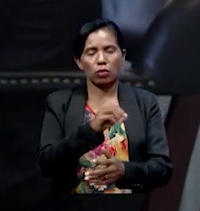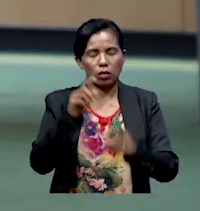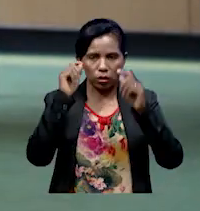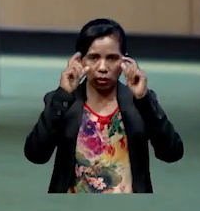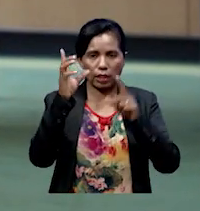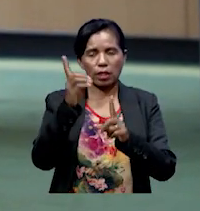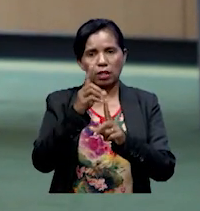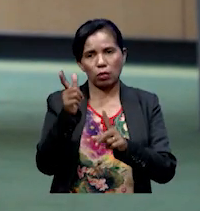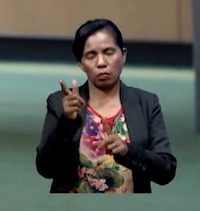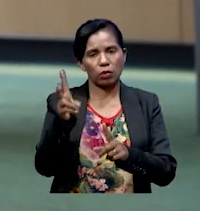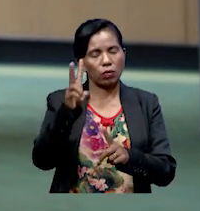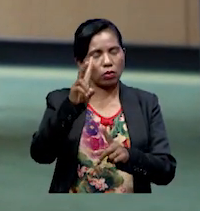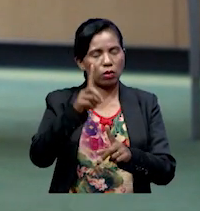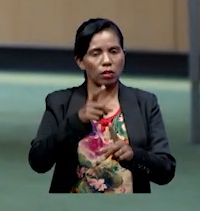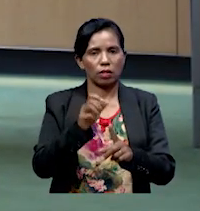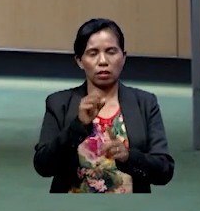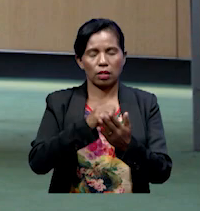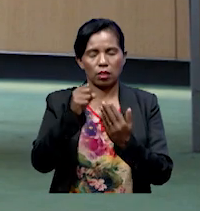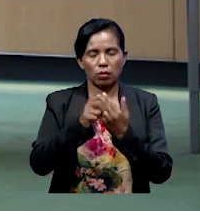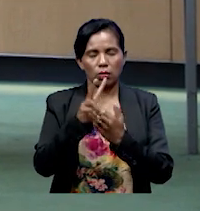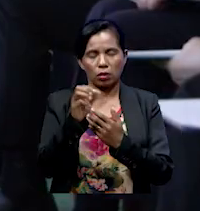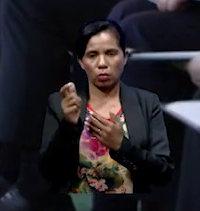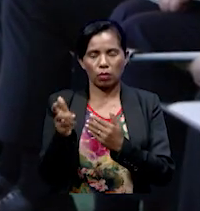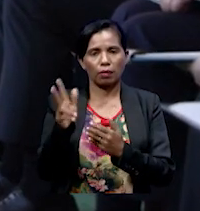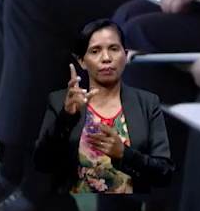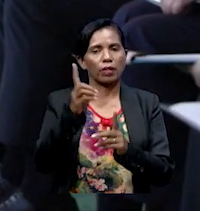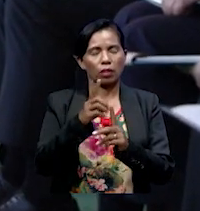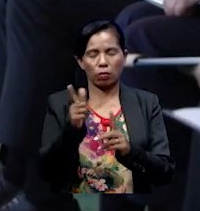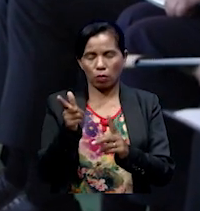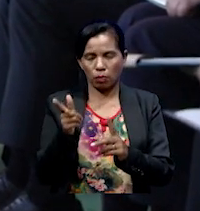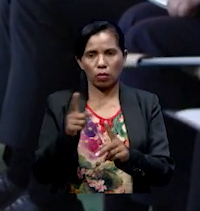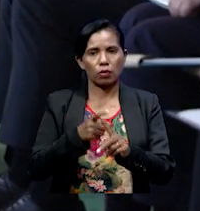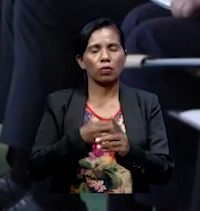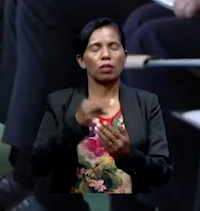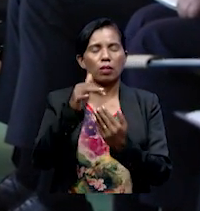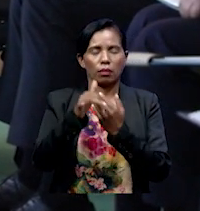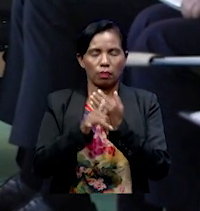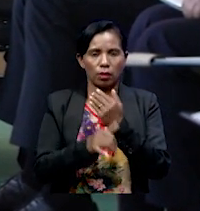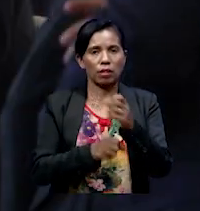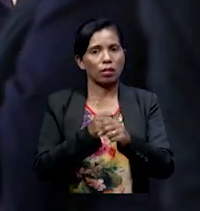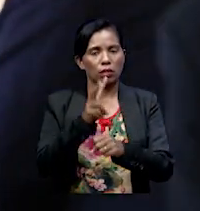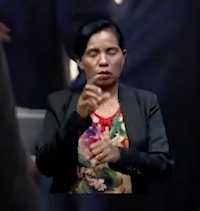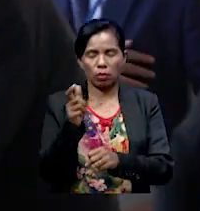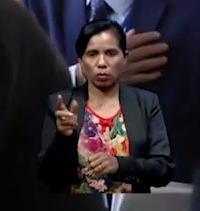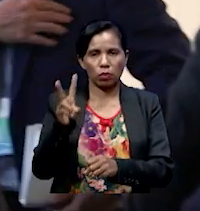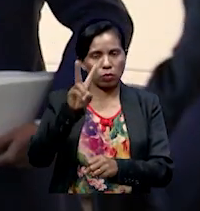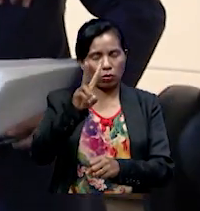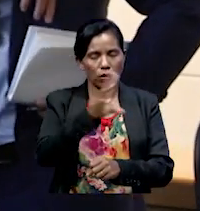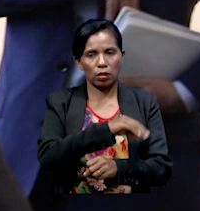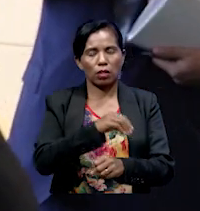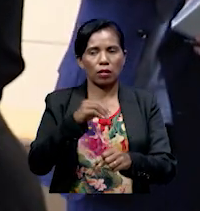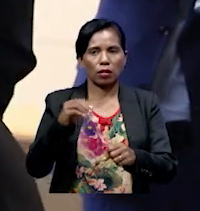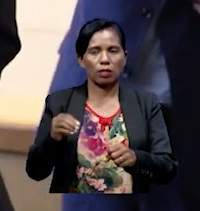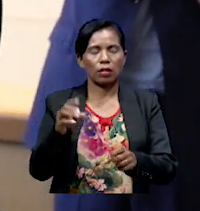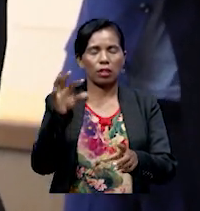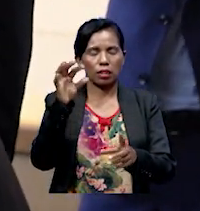rua, a foi em restauração independência e haloron rua nulo fulan maio tenan rihun rua rua, nebe mai husi resultado consulta popular e